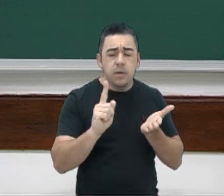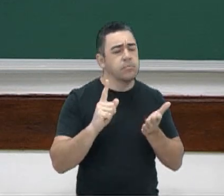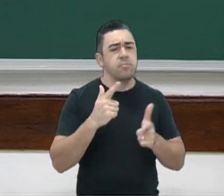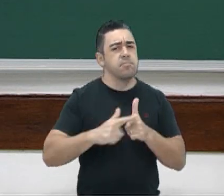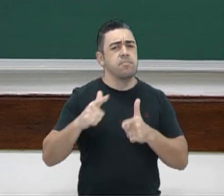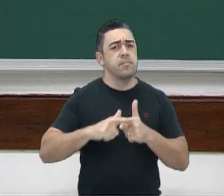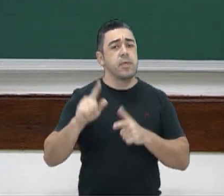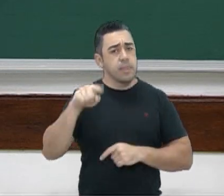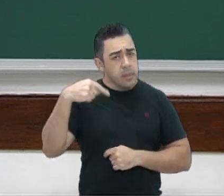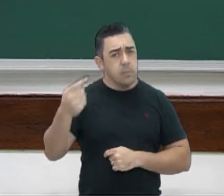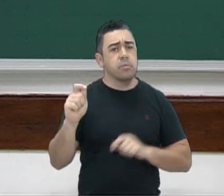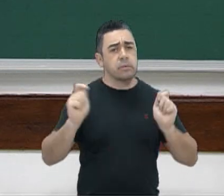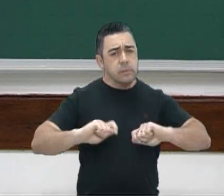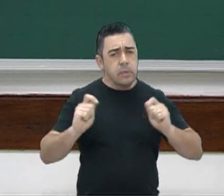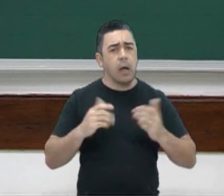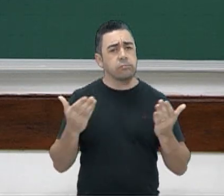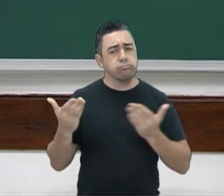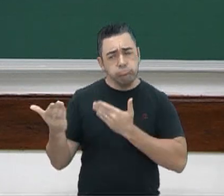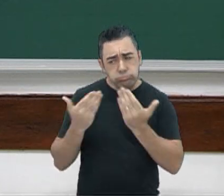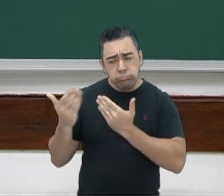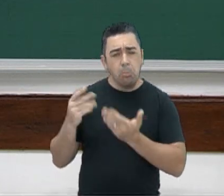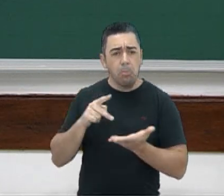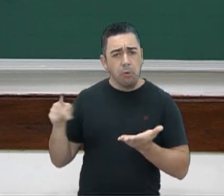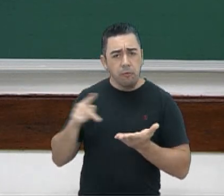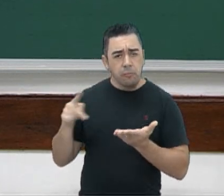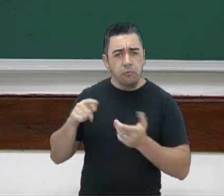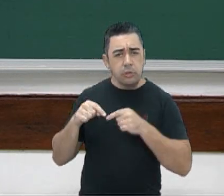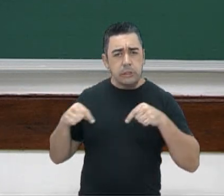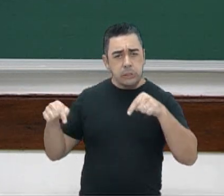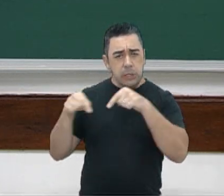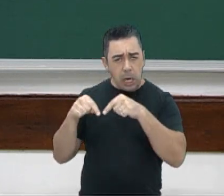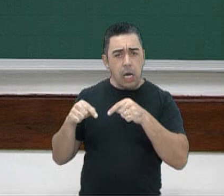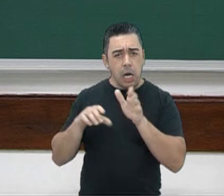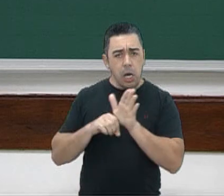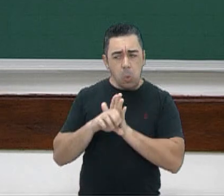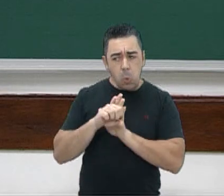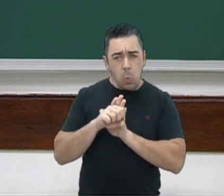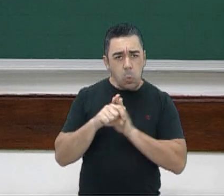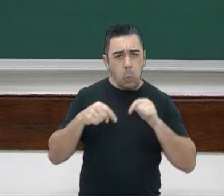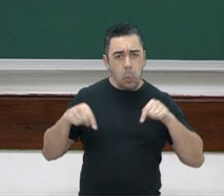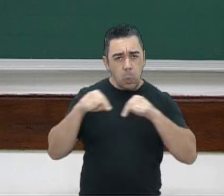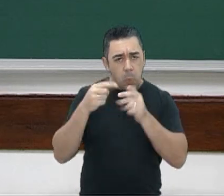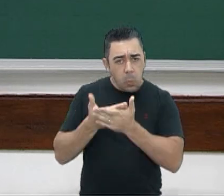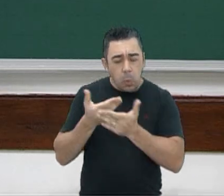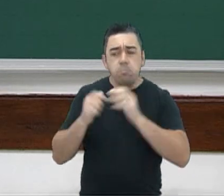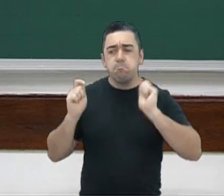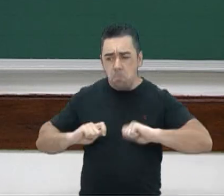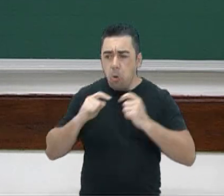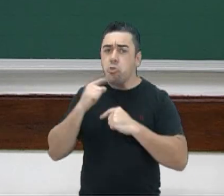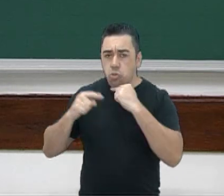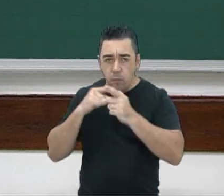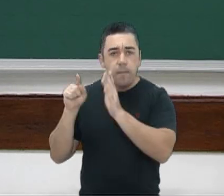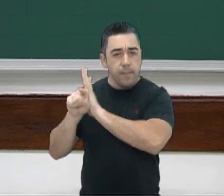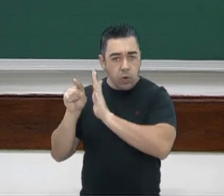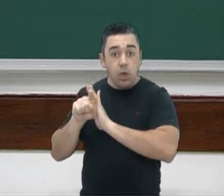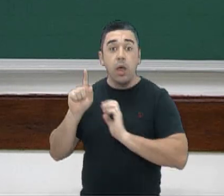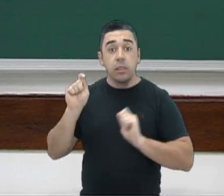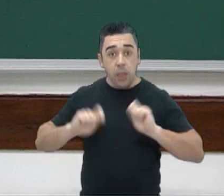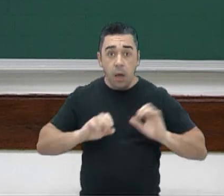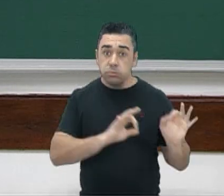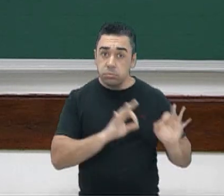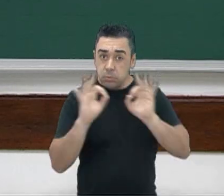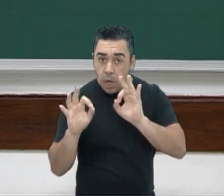você pode interagir lá com o seu professor no Google Classroom, tirar dúvidas. Pode também estar assistindo a essa e outra